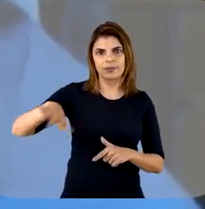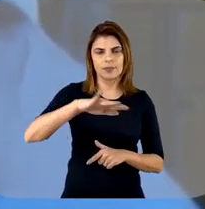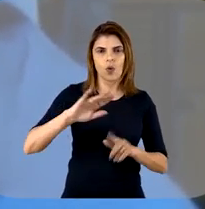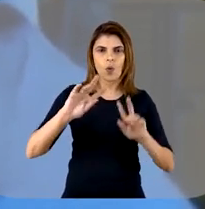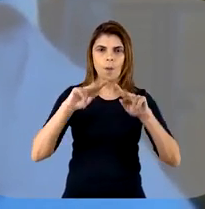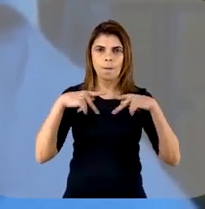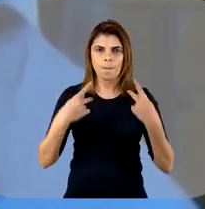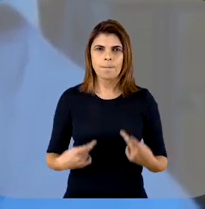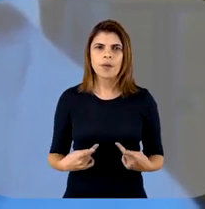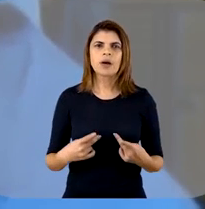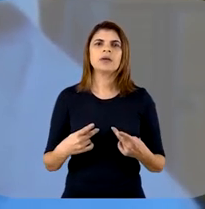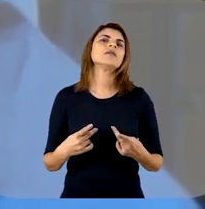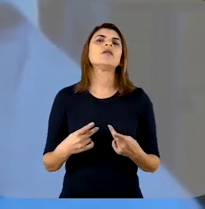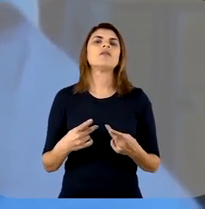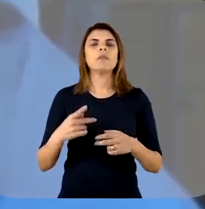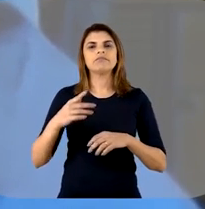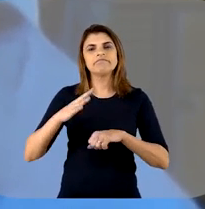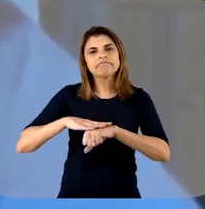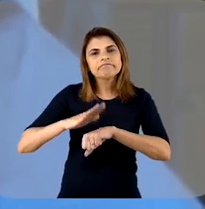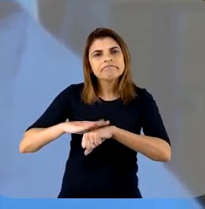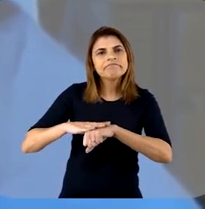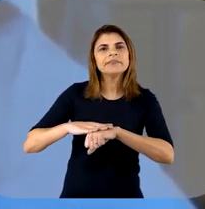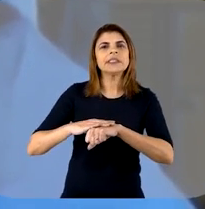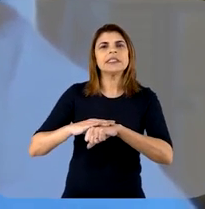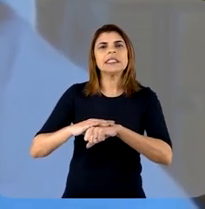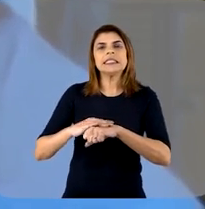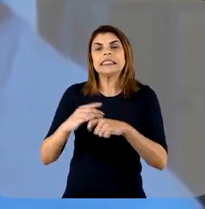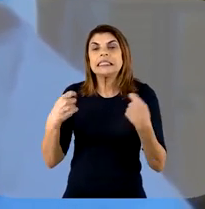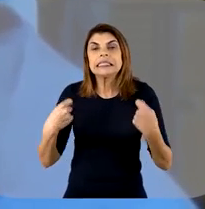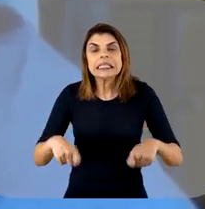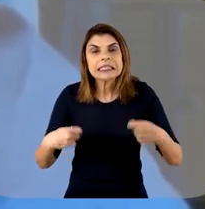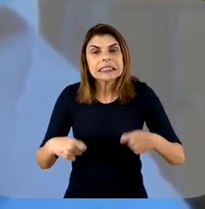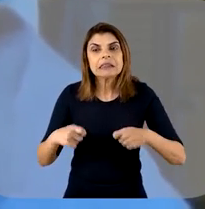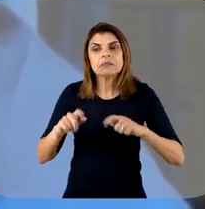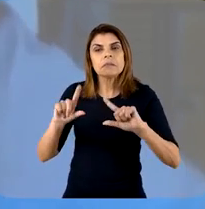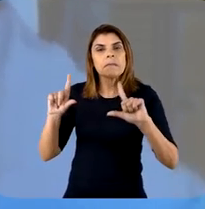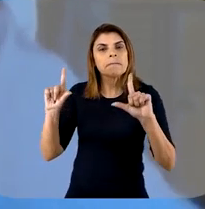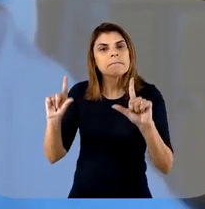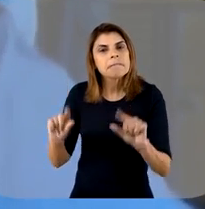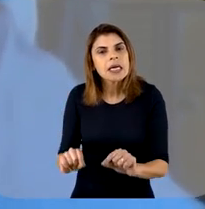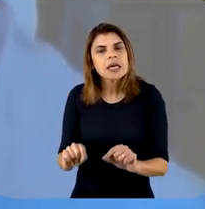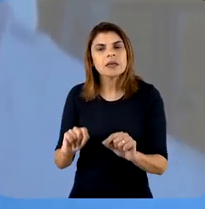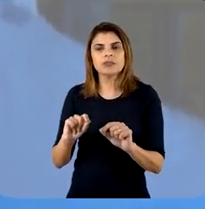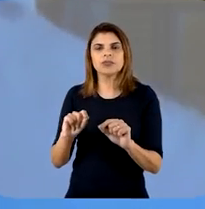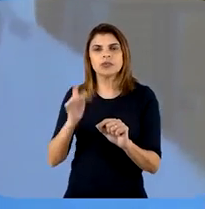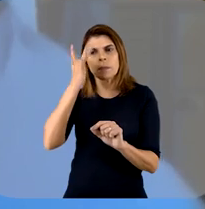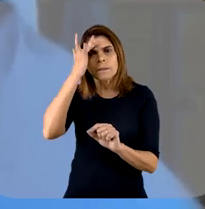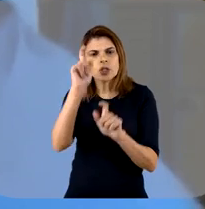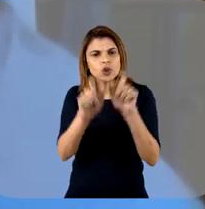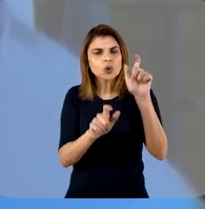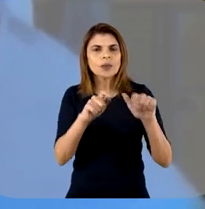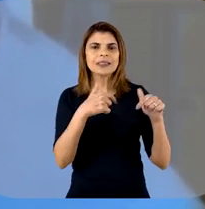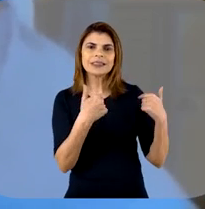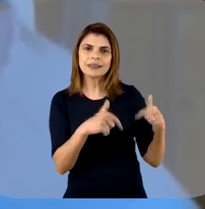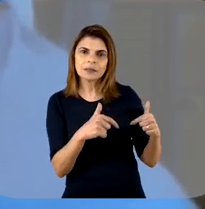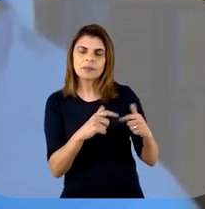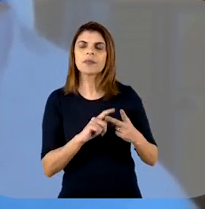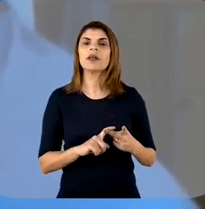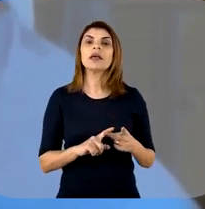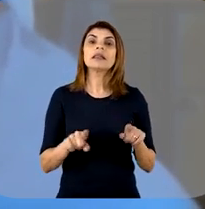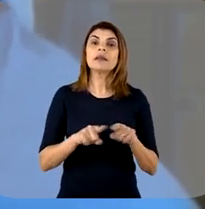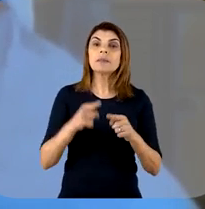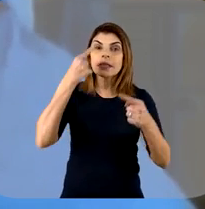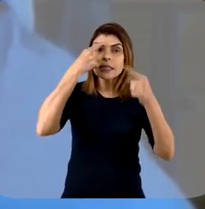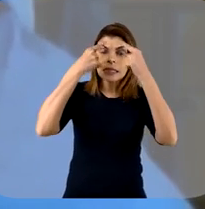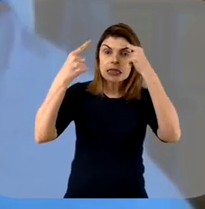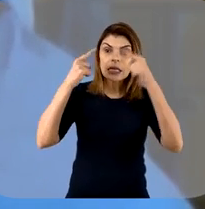O processo intenso de automação, a necessidade de menos cargas de mão de obra, né? Seria